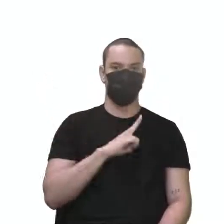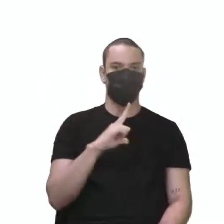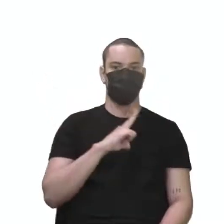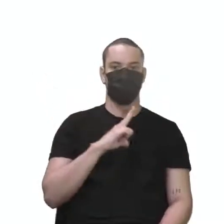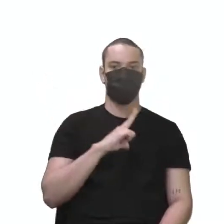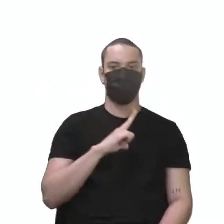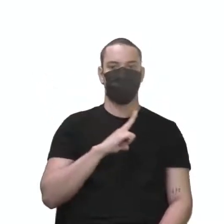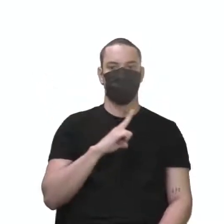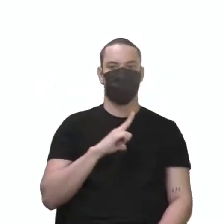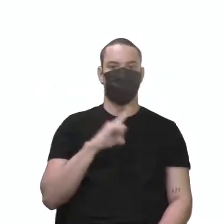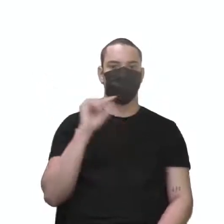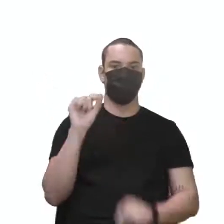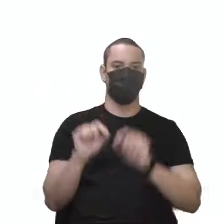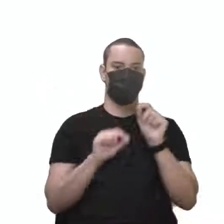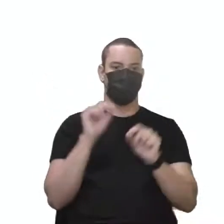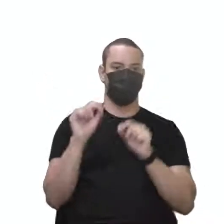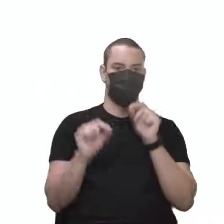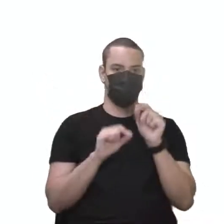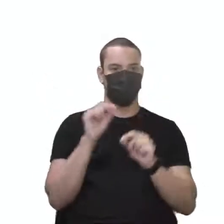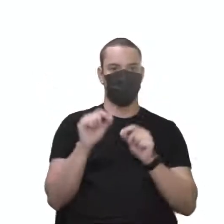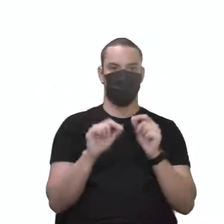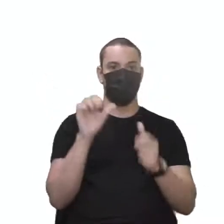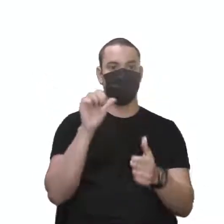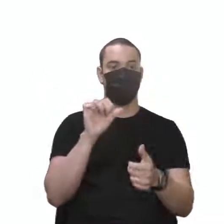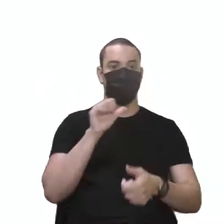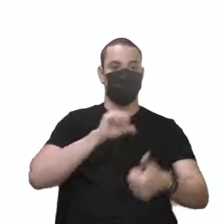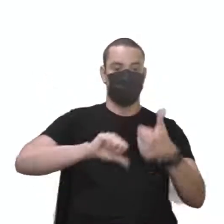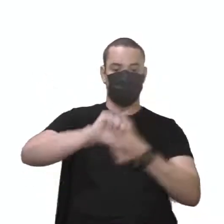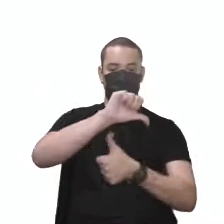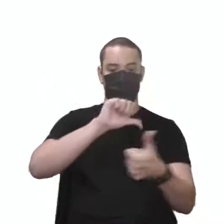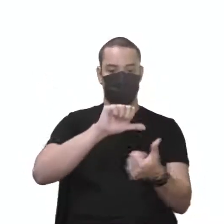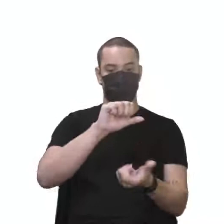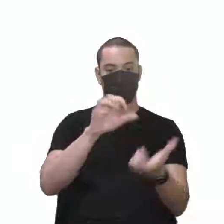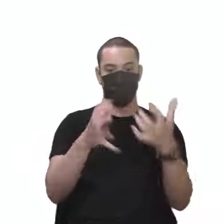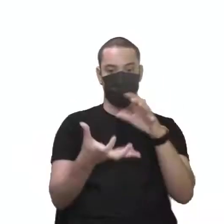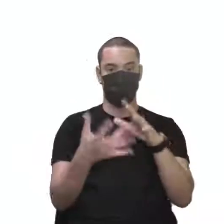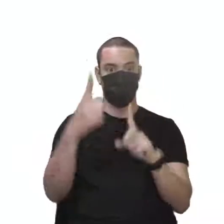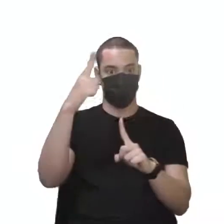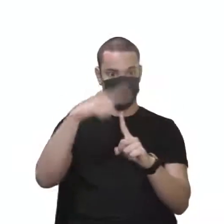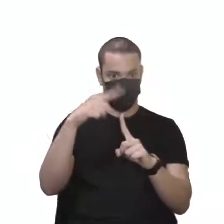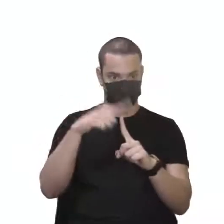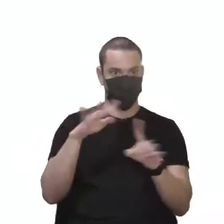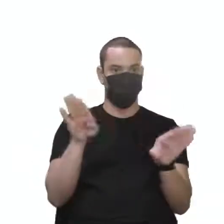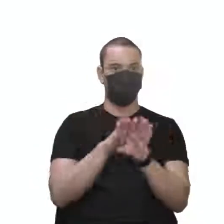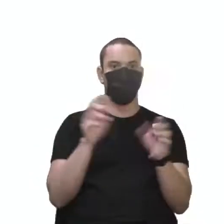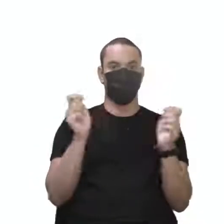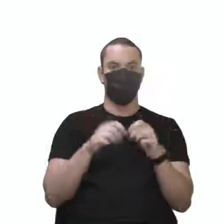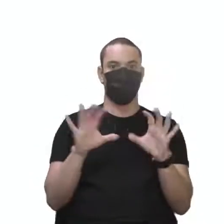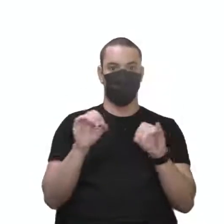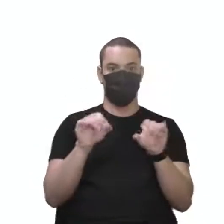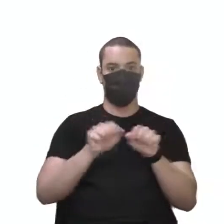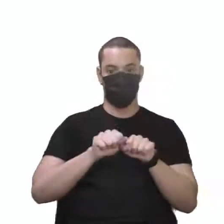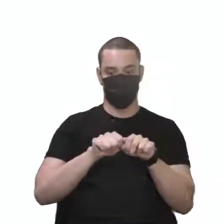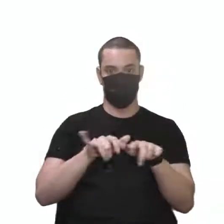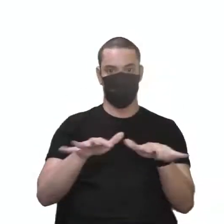então, essa transformação aqui é um tipo de reprodução da bactéria, tá,